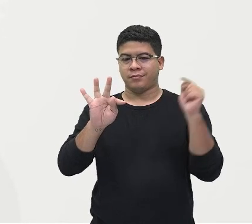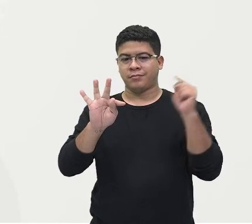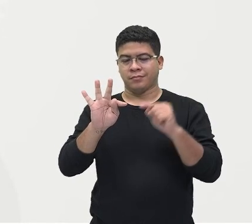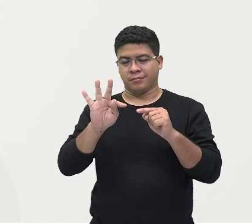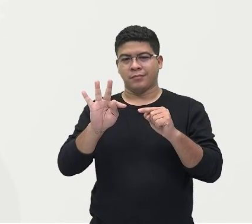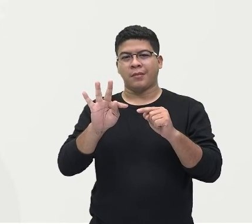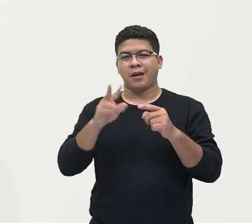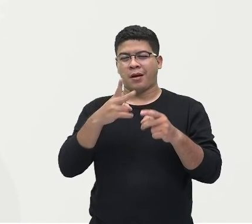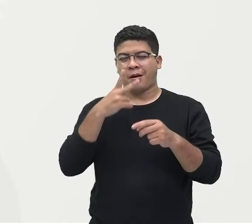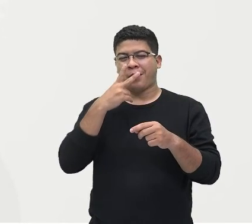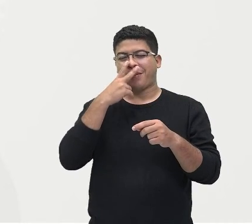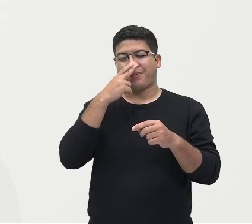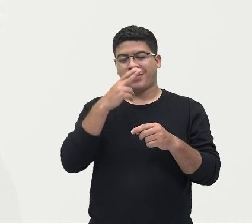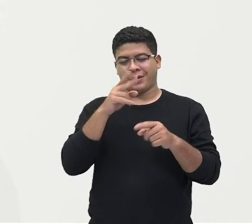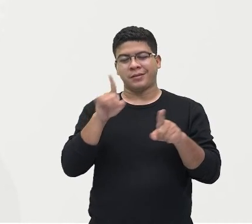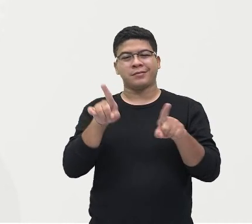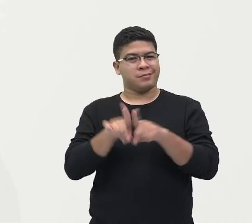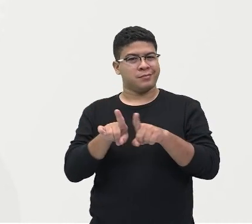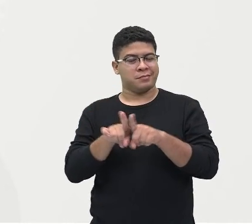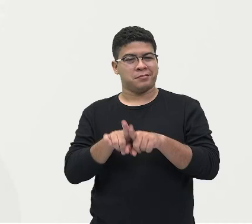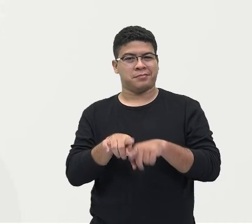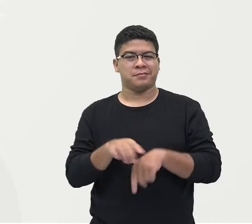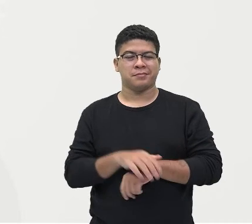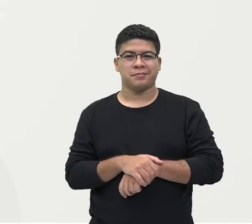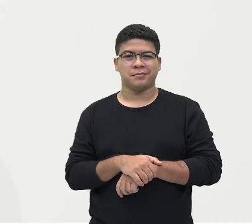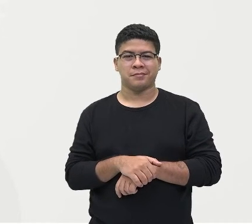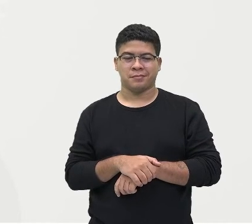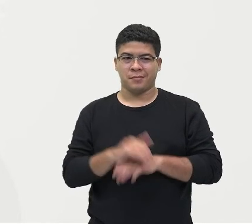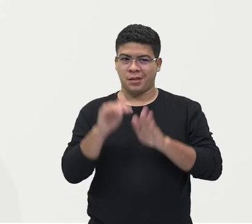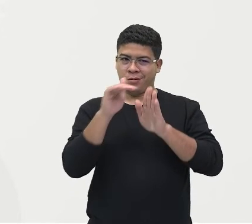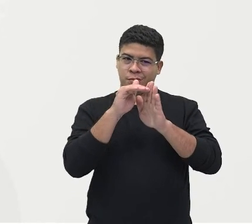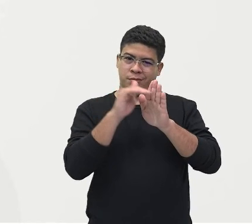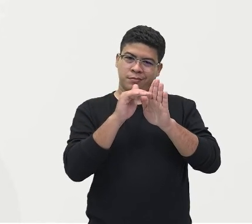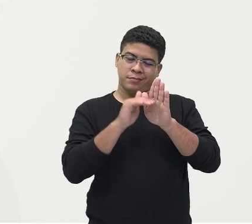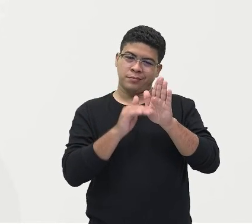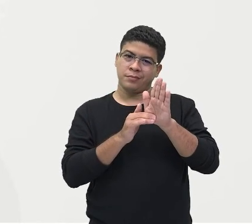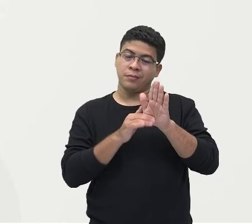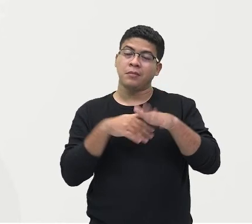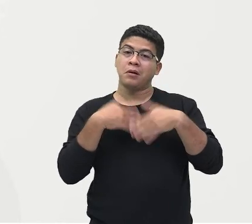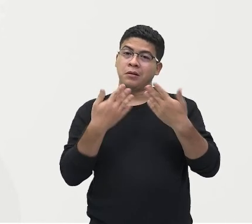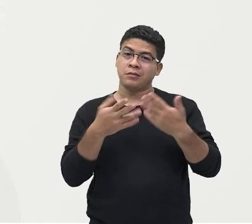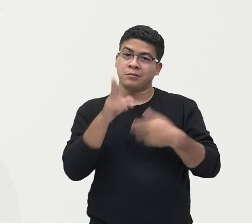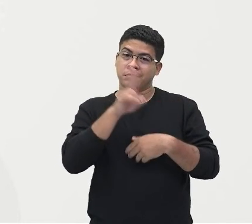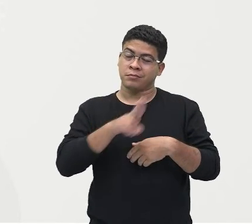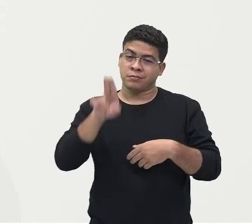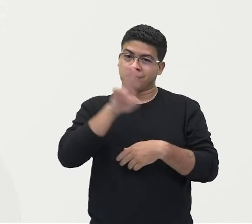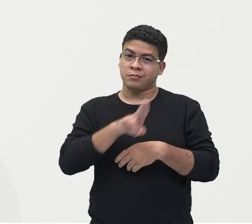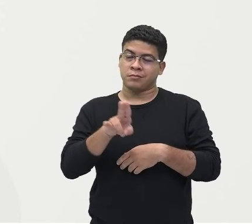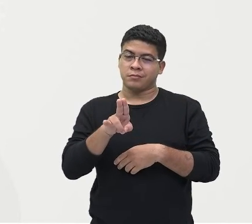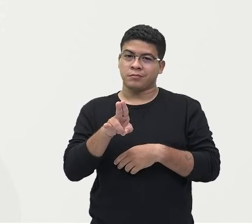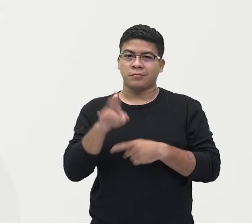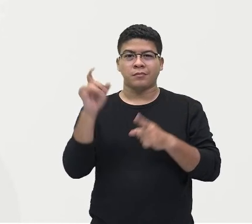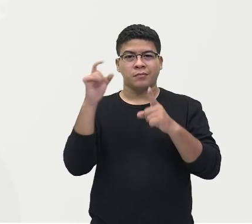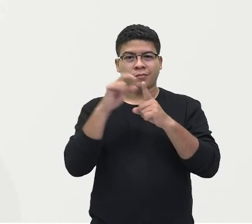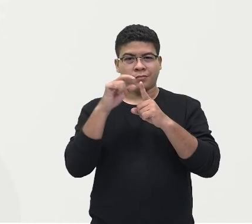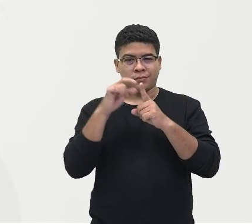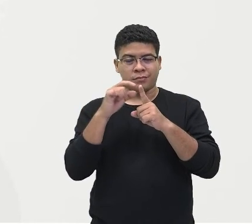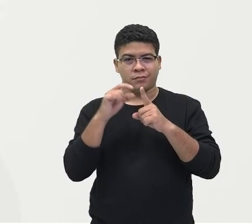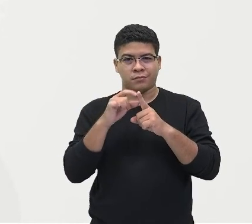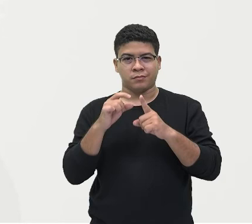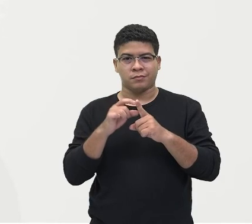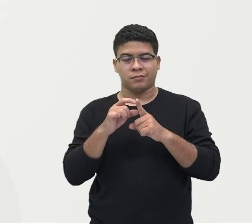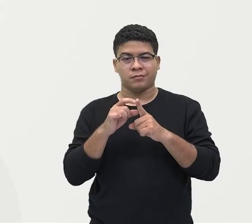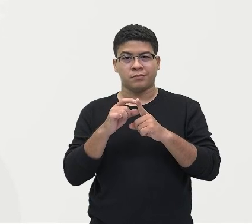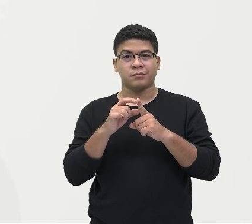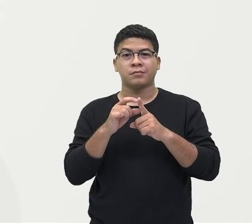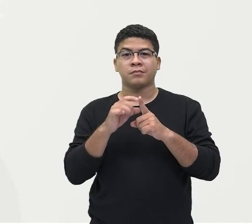português. Então, quando você utiliza as palavras cognatas, elas vão ajudar bastante a compreensão